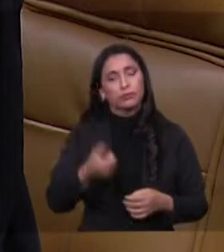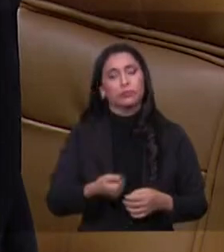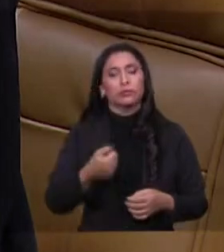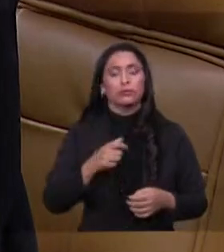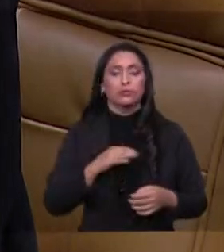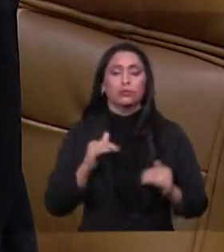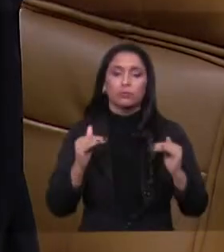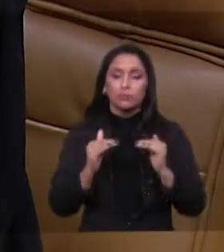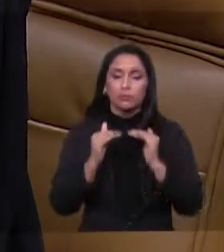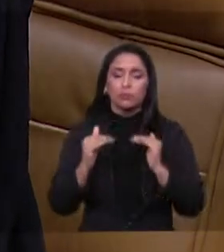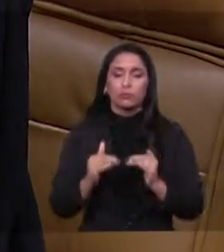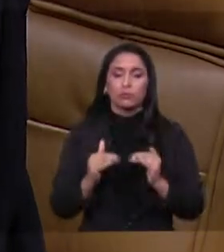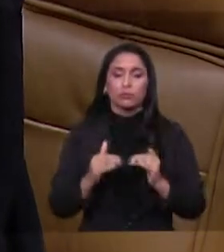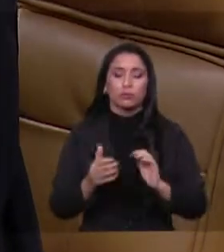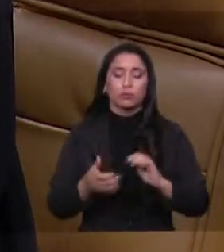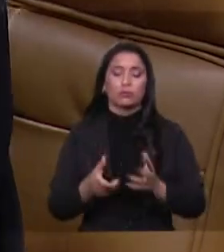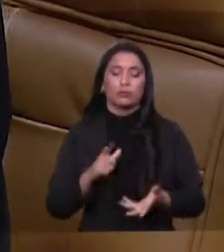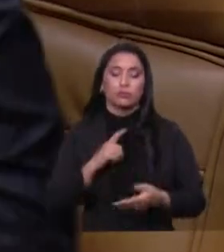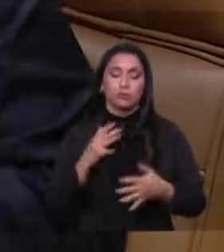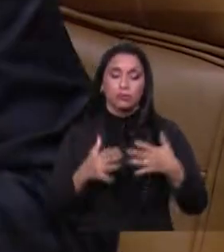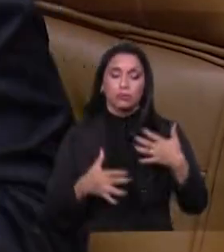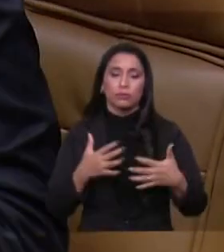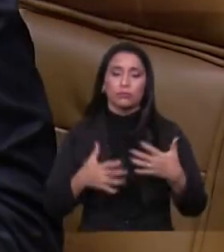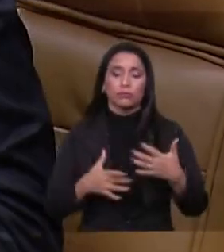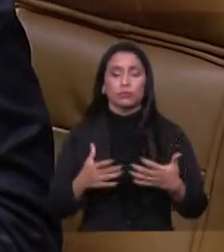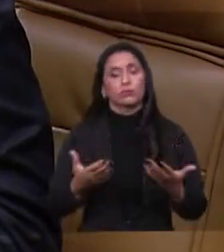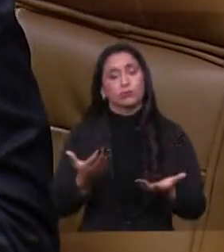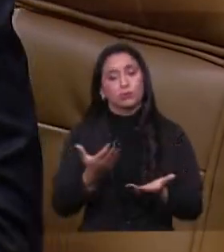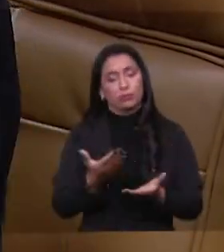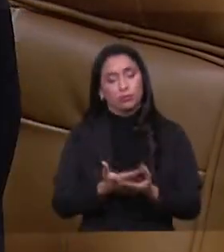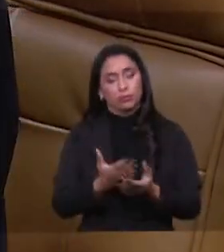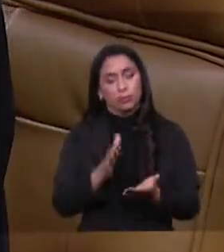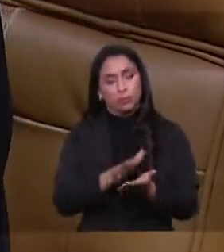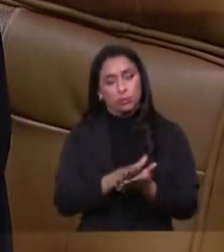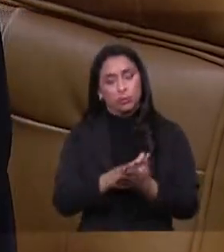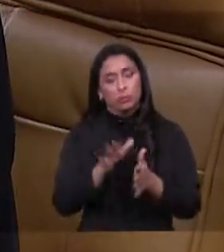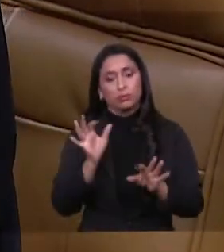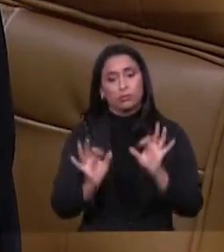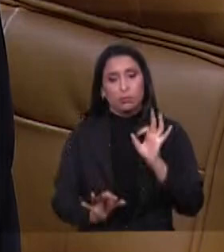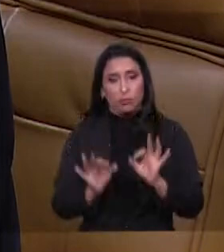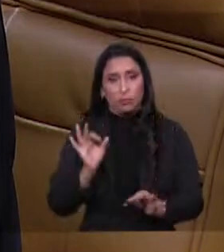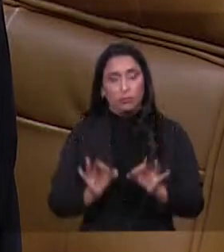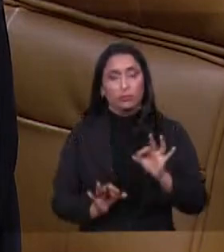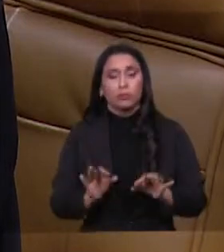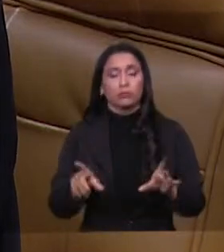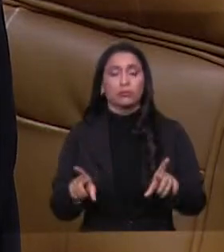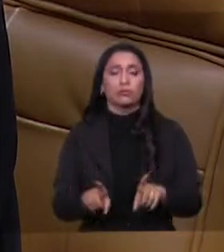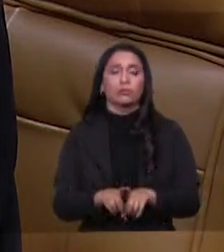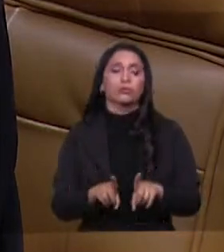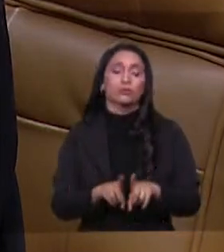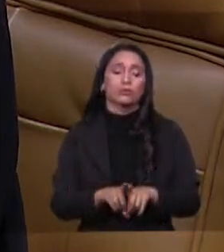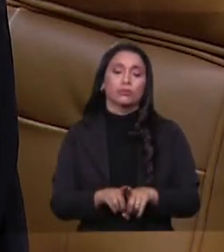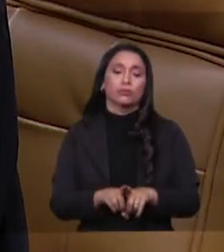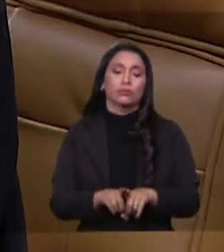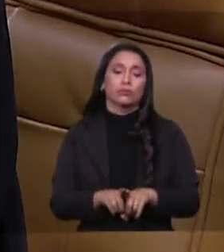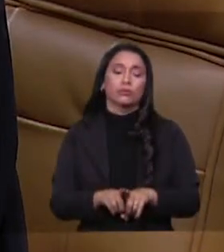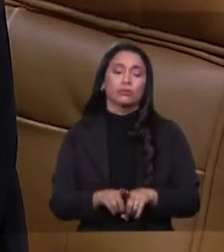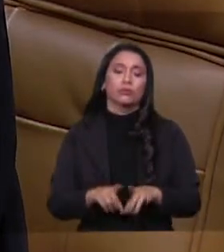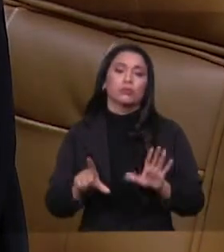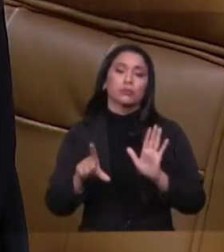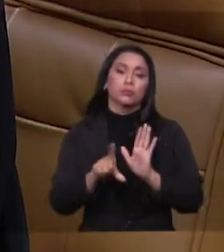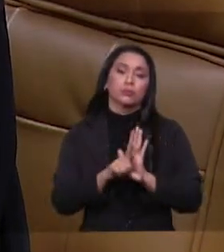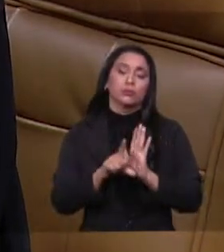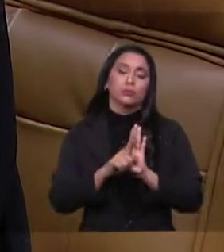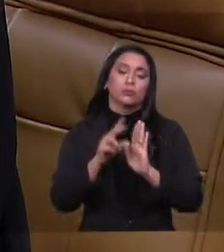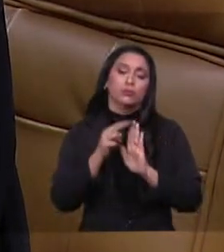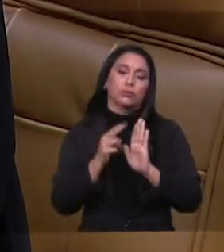consensual de conflitos, inclusive no curso de processo judicial. Além disso, a reforma da Lei de Introdução